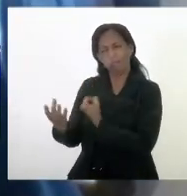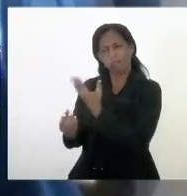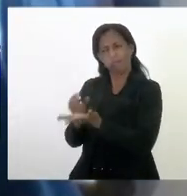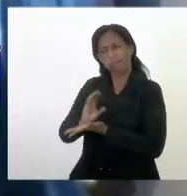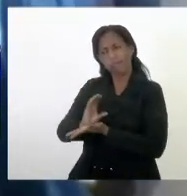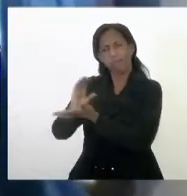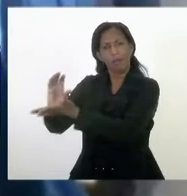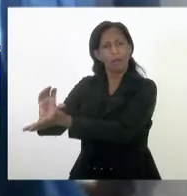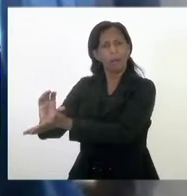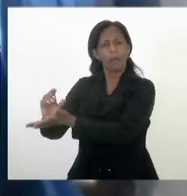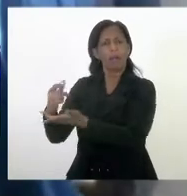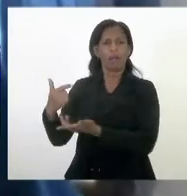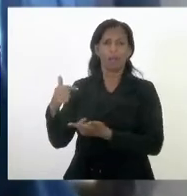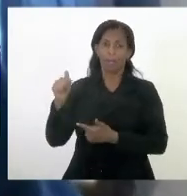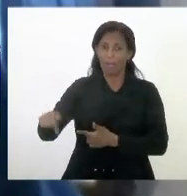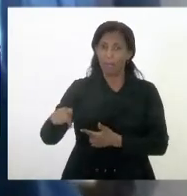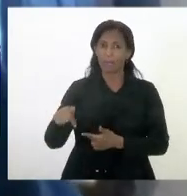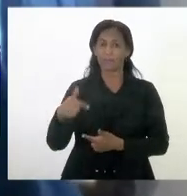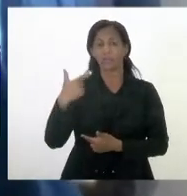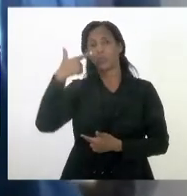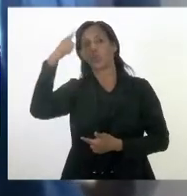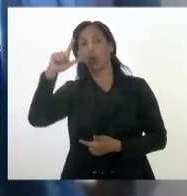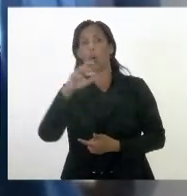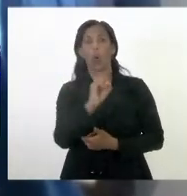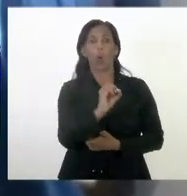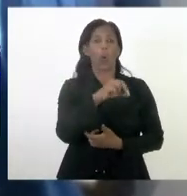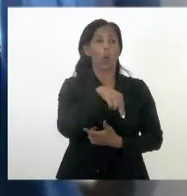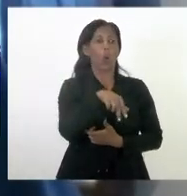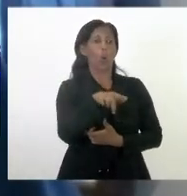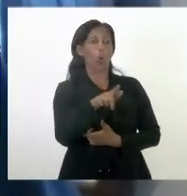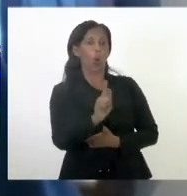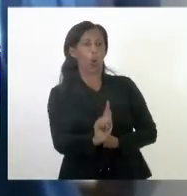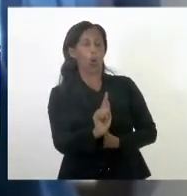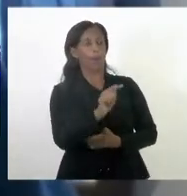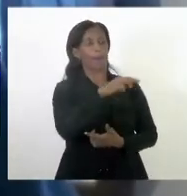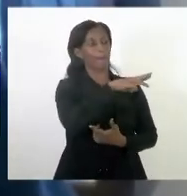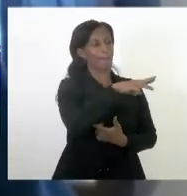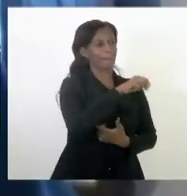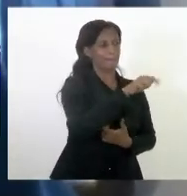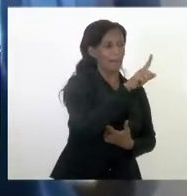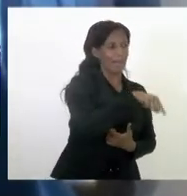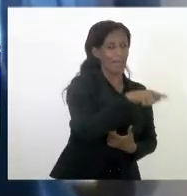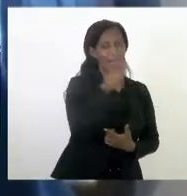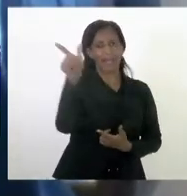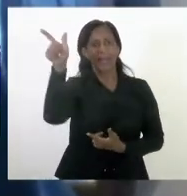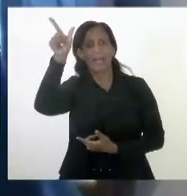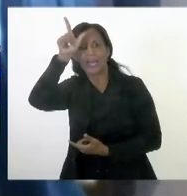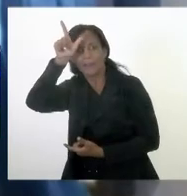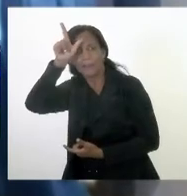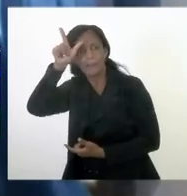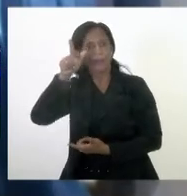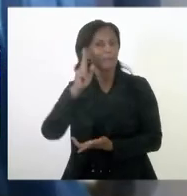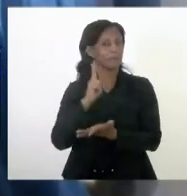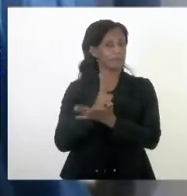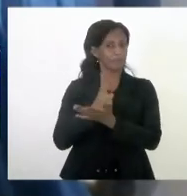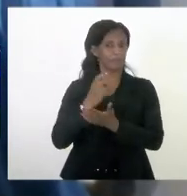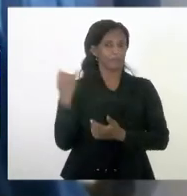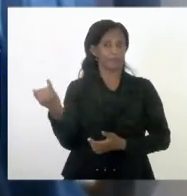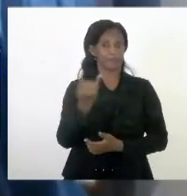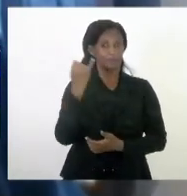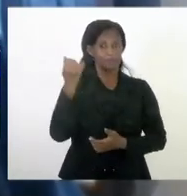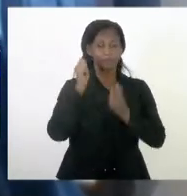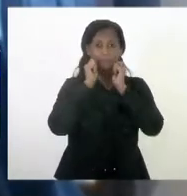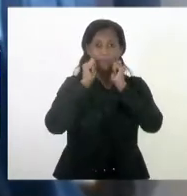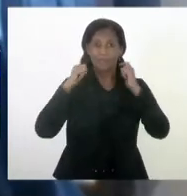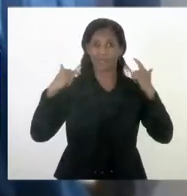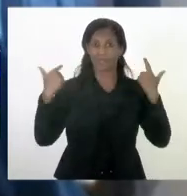para essa e outras ONGs, né? Da Maré, do Alemão, eu acho que isso é sempre importante. E a Assembleia dá um